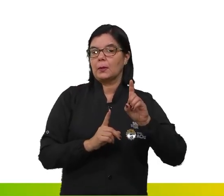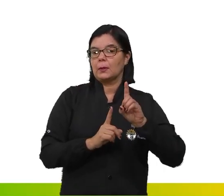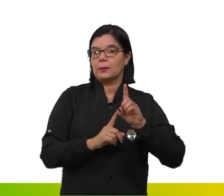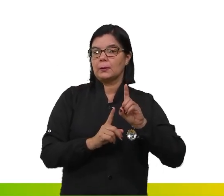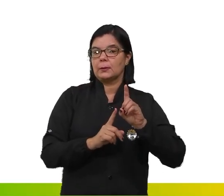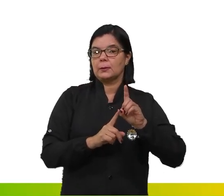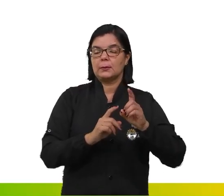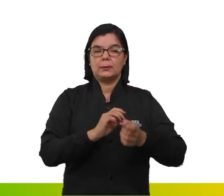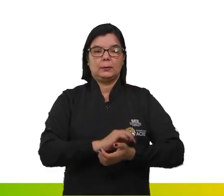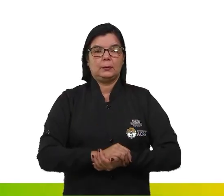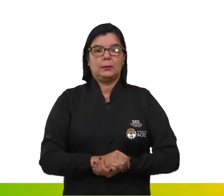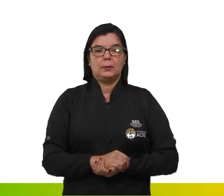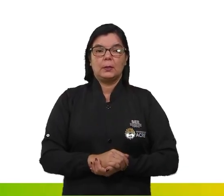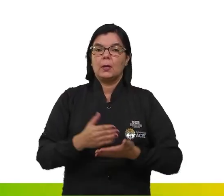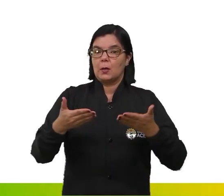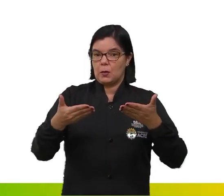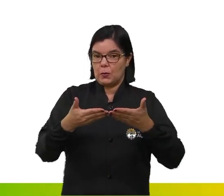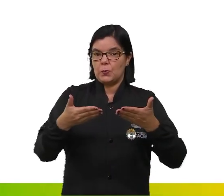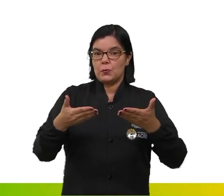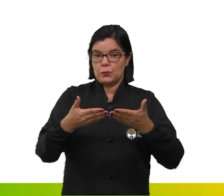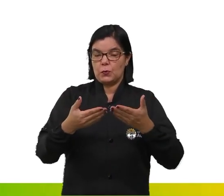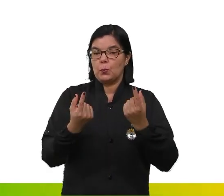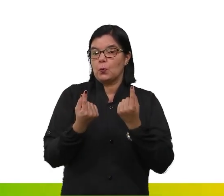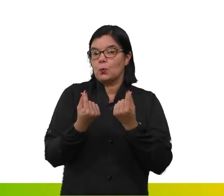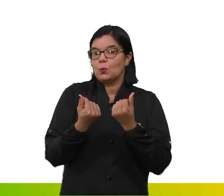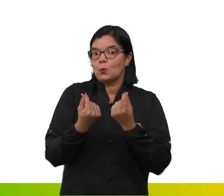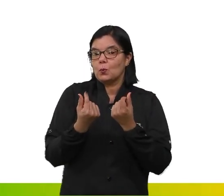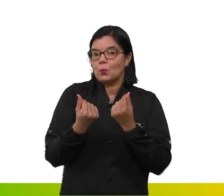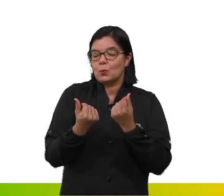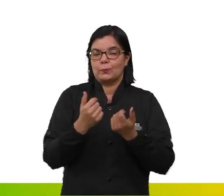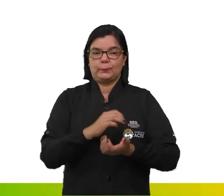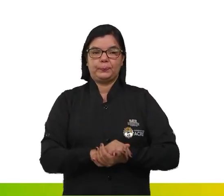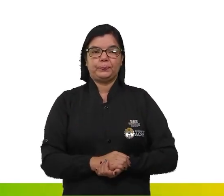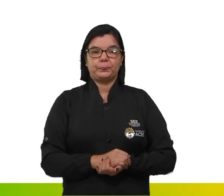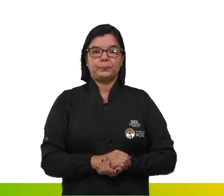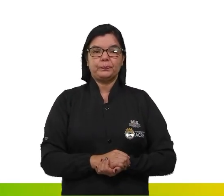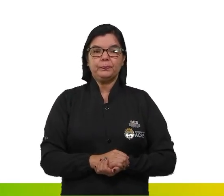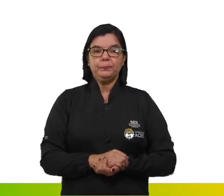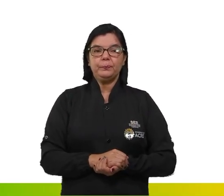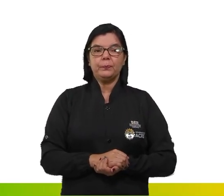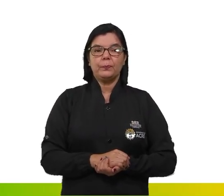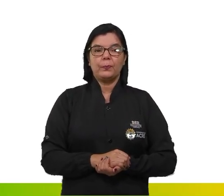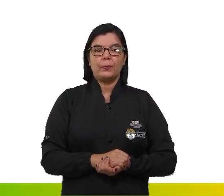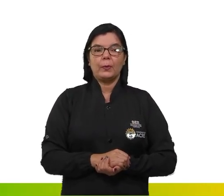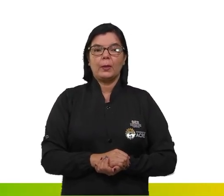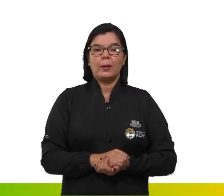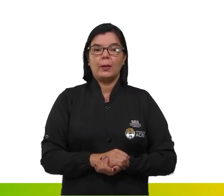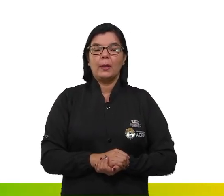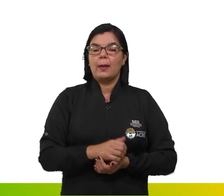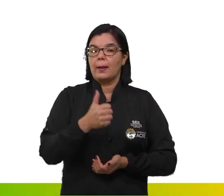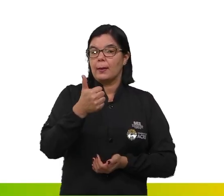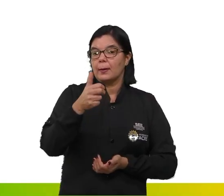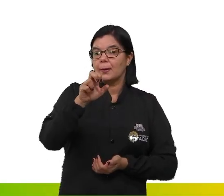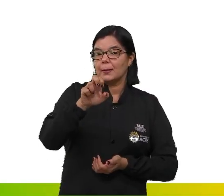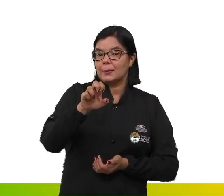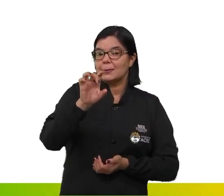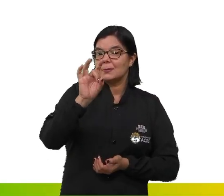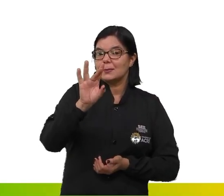Respondendo o item D, que agora é sobre o custo da cerca. O custo é